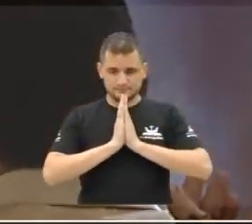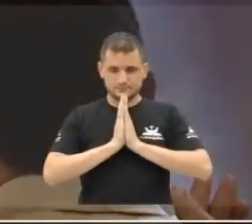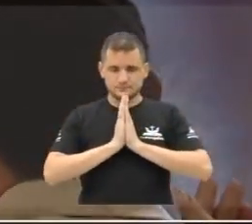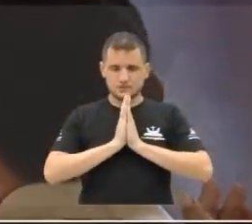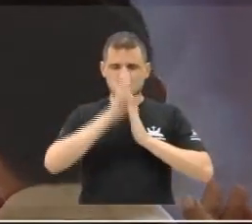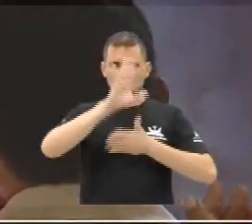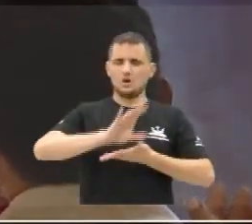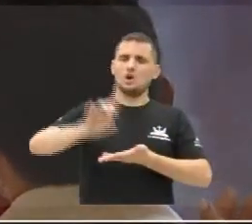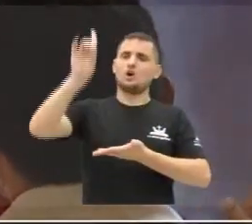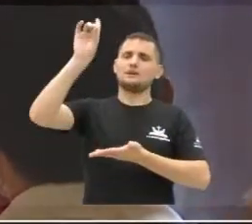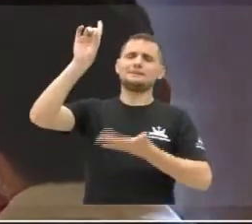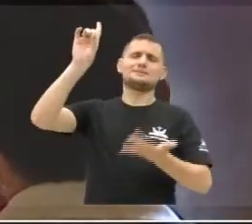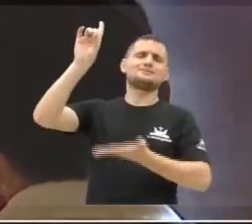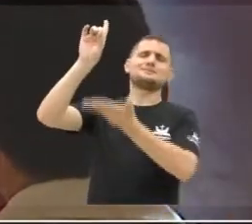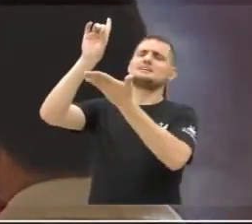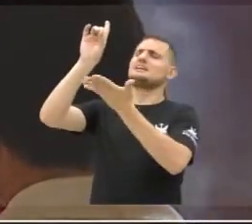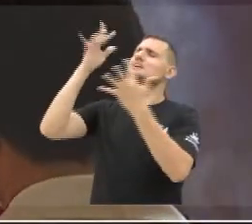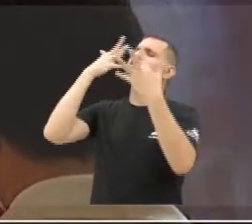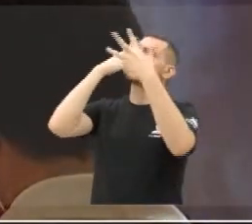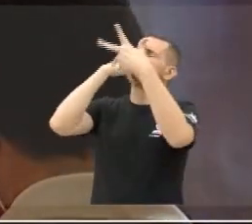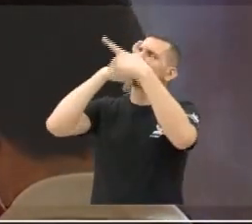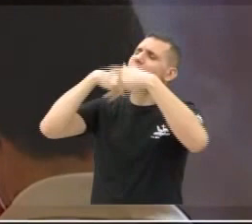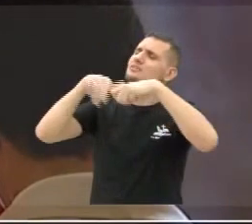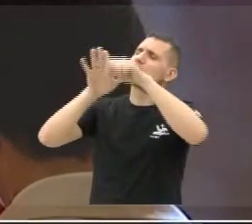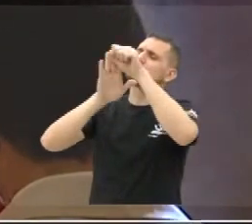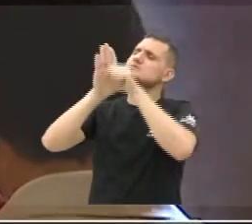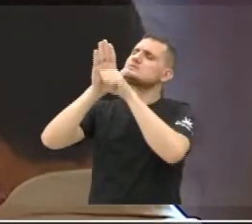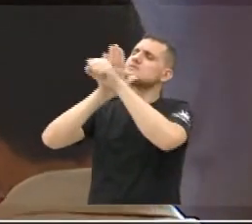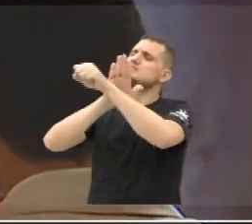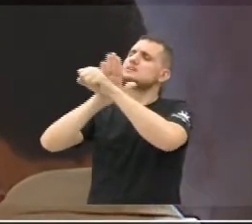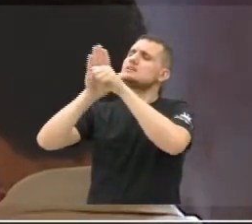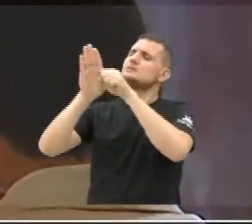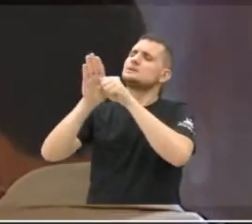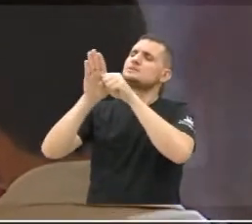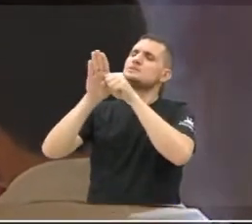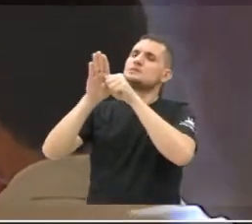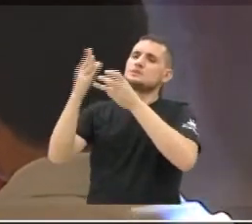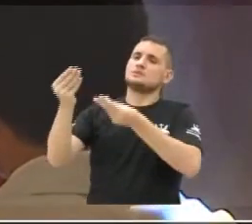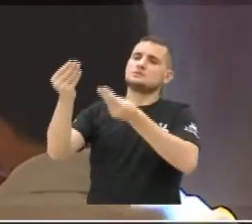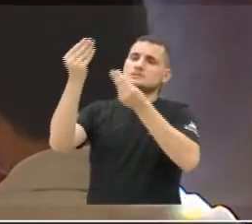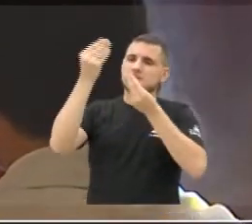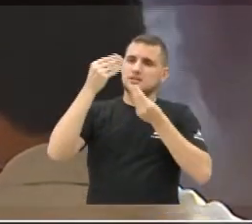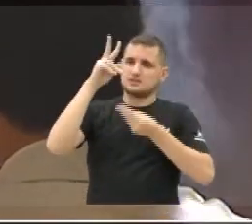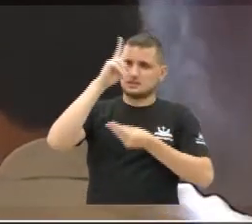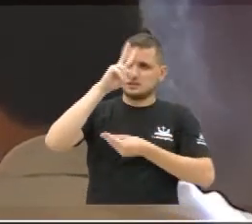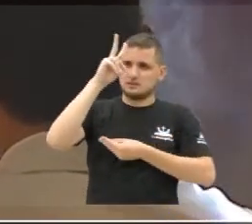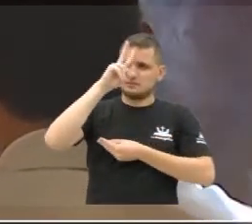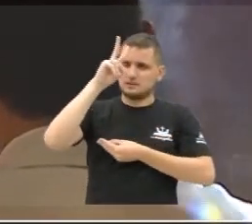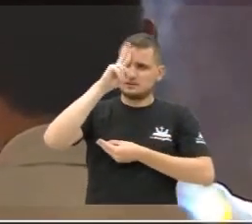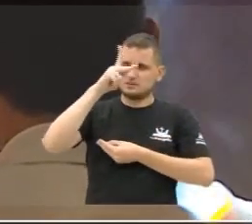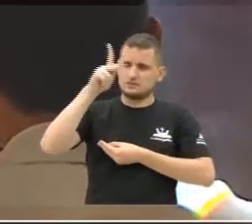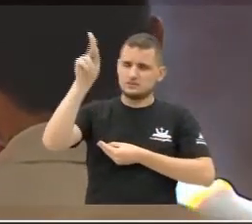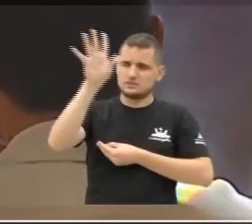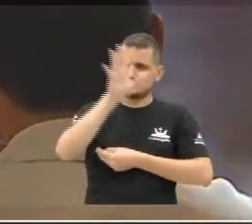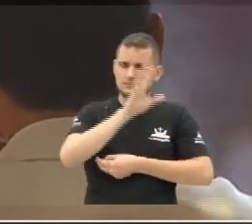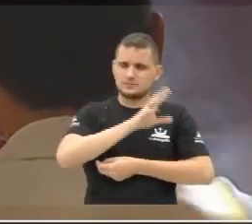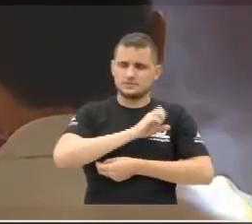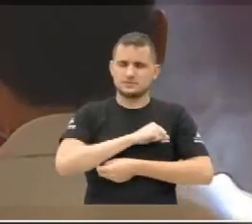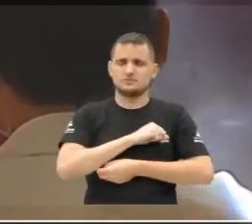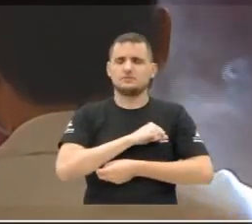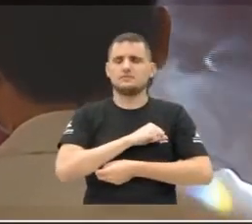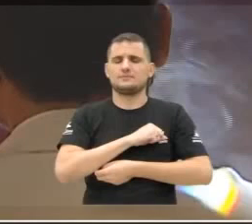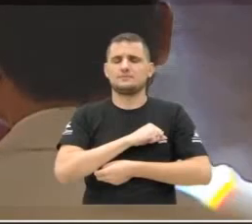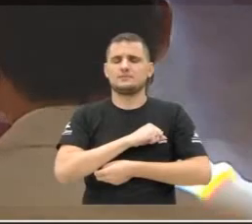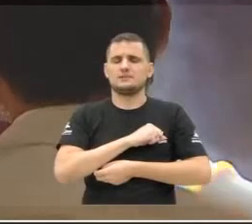Ó Deus, que neste admirável sacramento nos deixastes um memorial da vossa